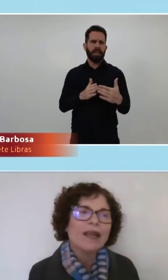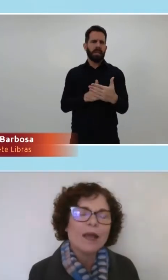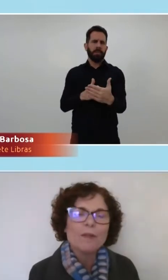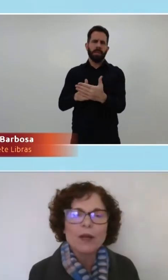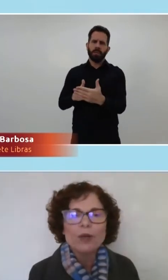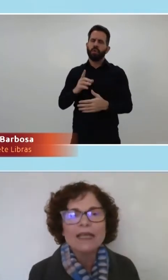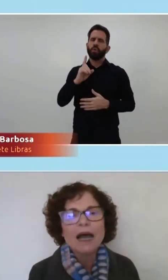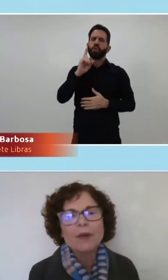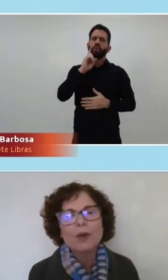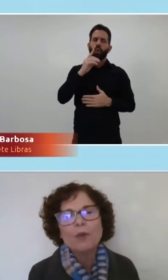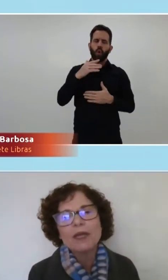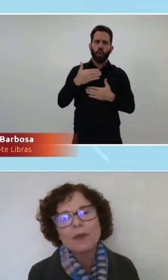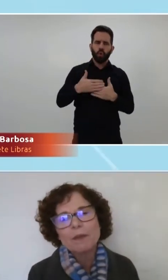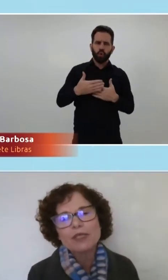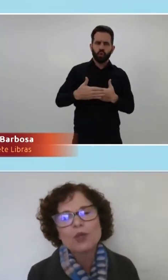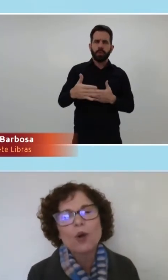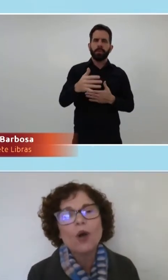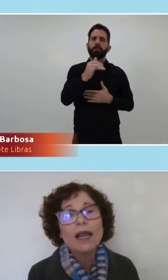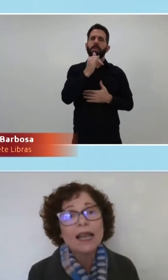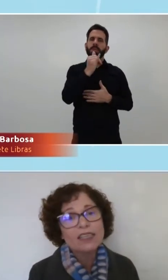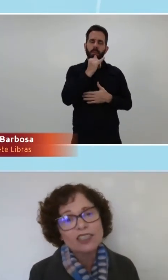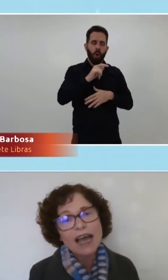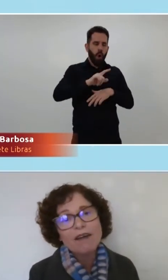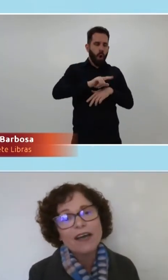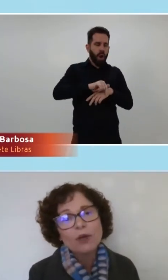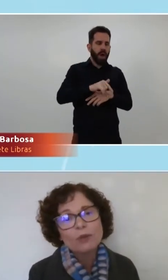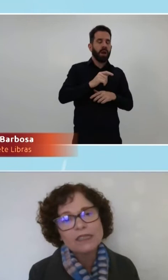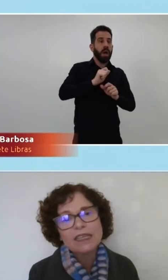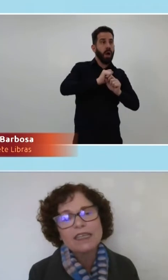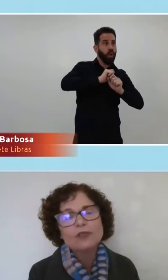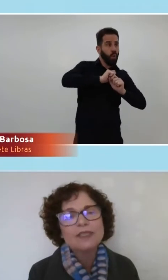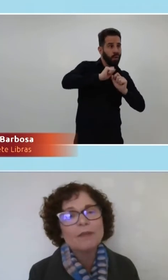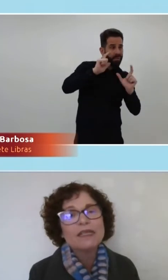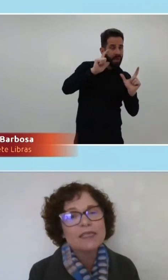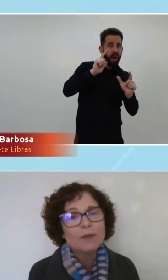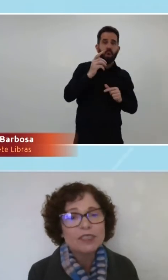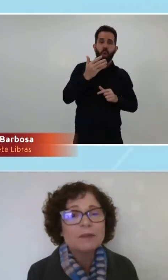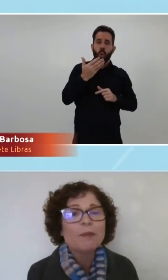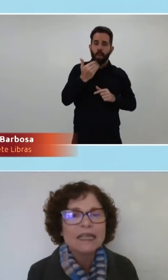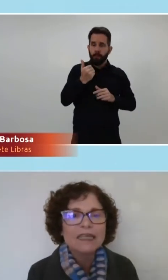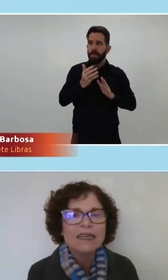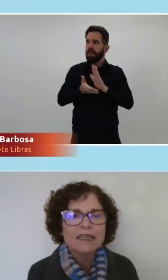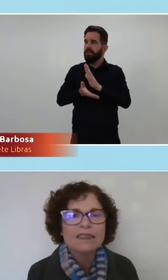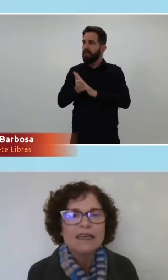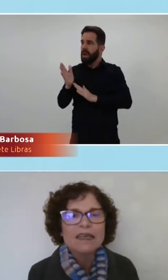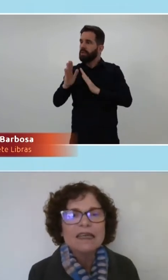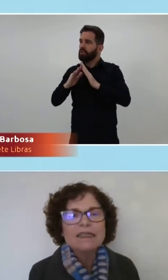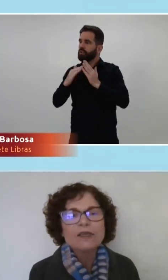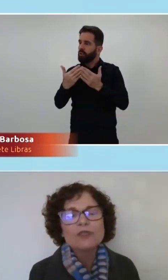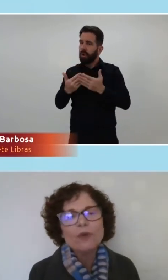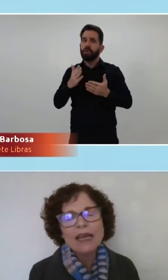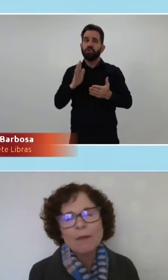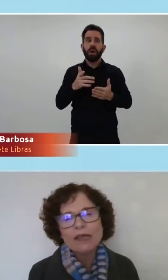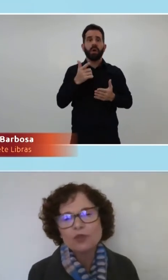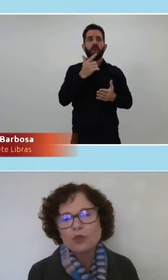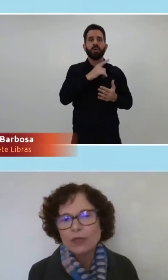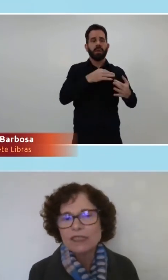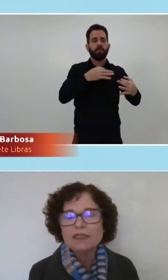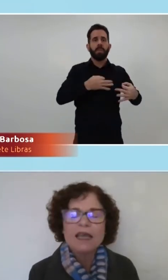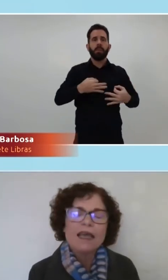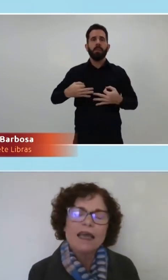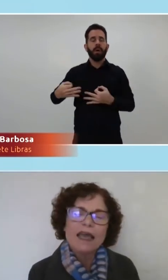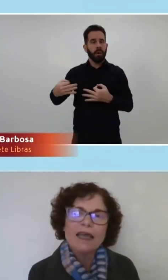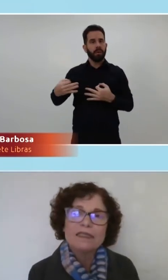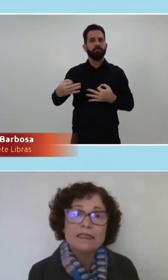né, horário para acordar, para comer, para ir para a escola, ela já vai conseguindo estabelecer uma disciplina ali. Então, são elementos,